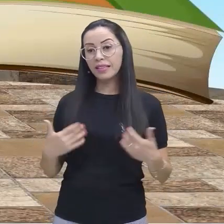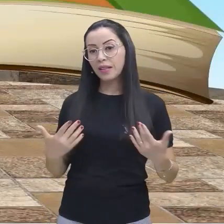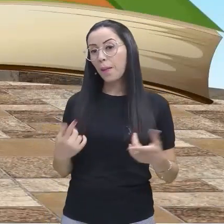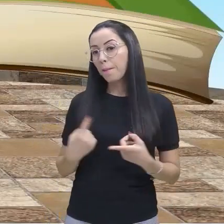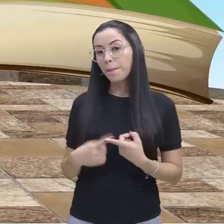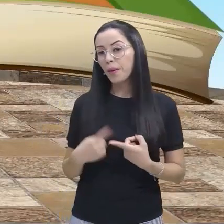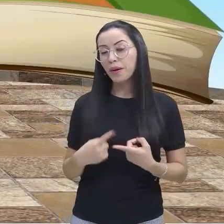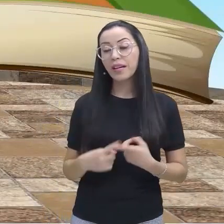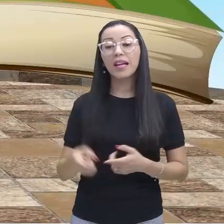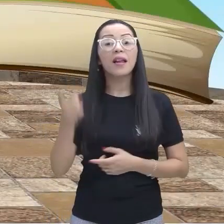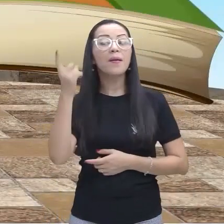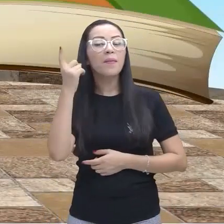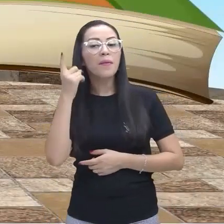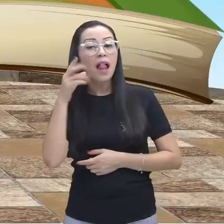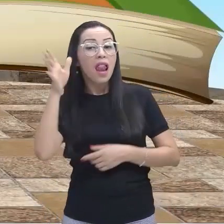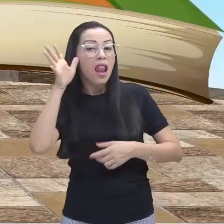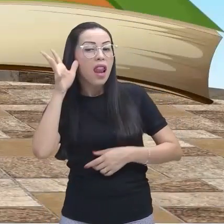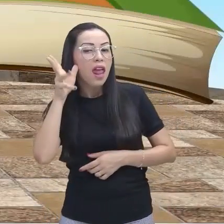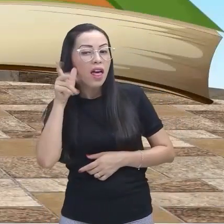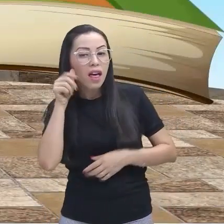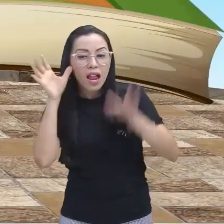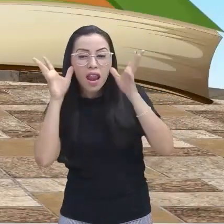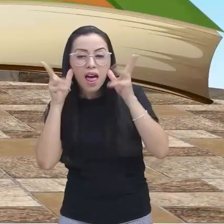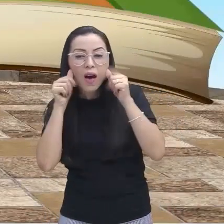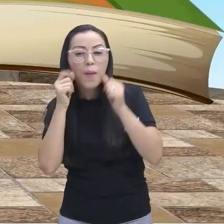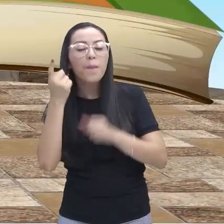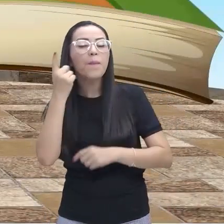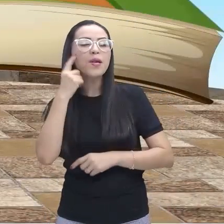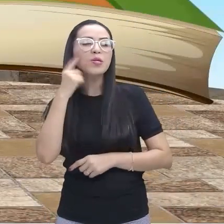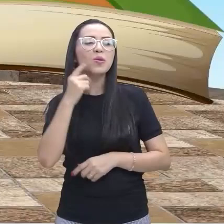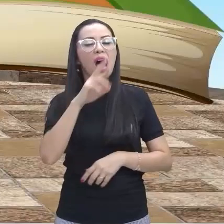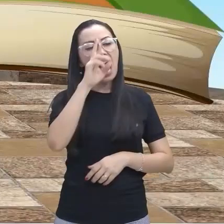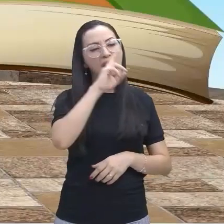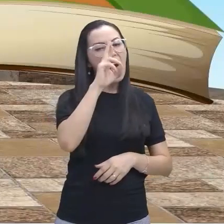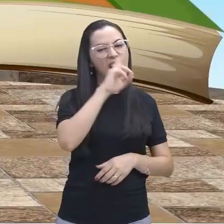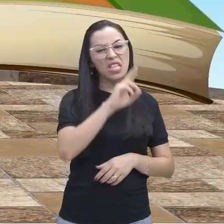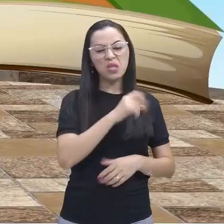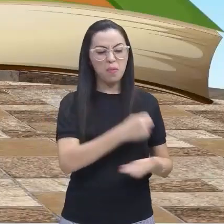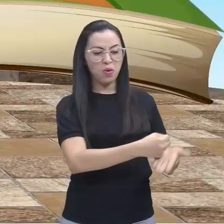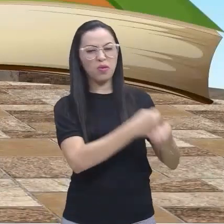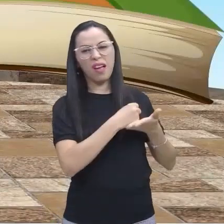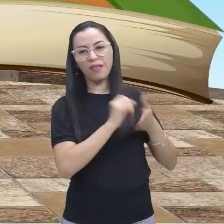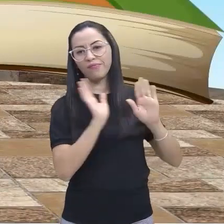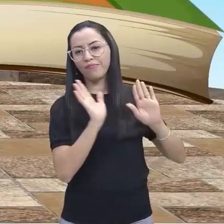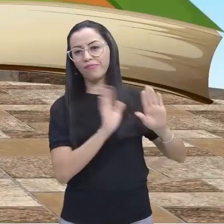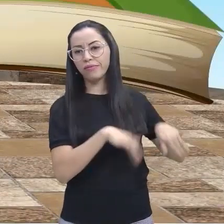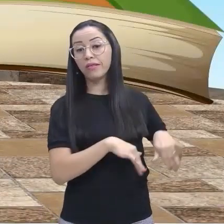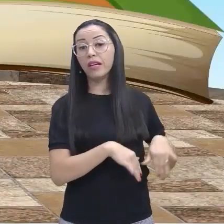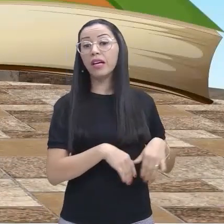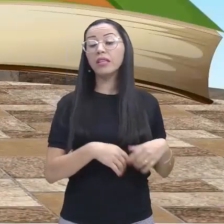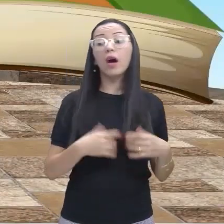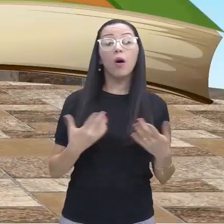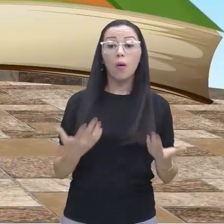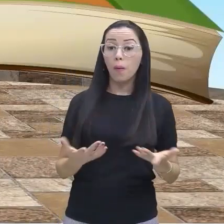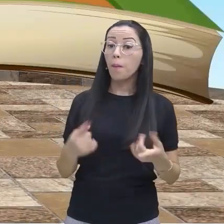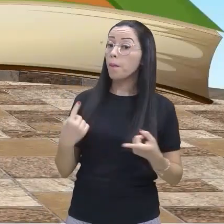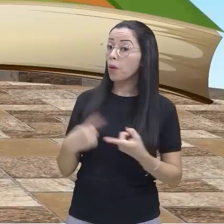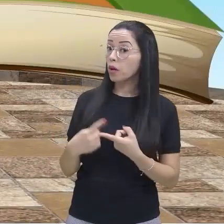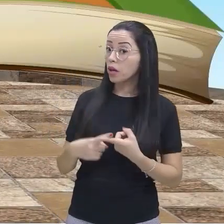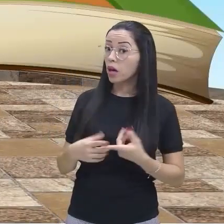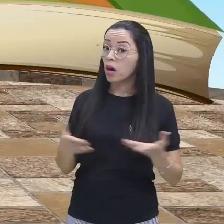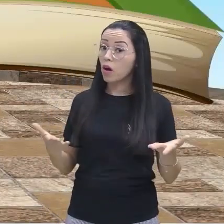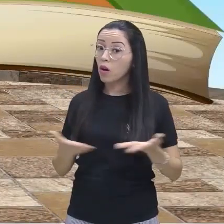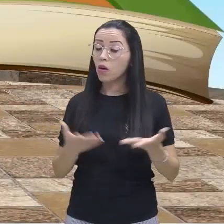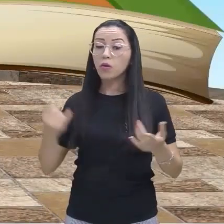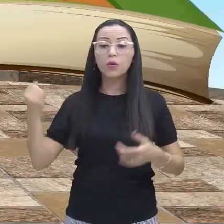nunca ia precisar do ratinho. Vamos continuar para você compreender que o importante hoje é